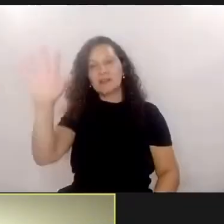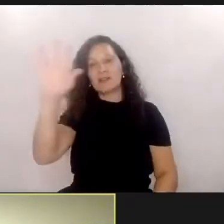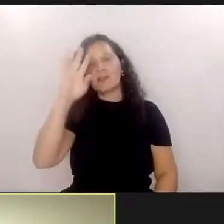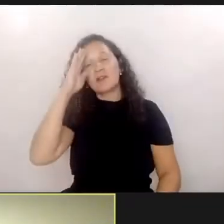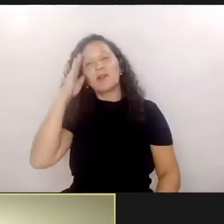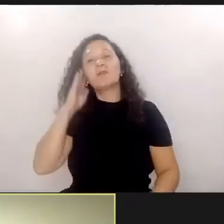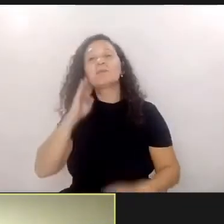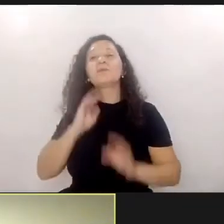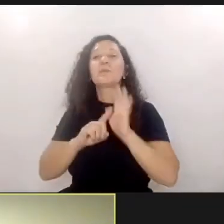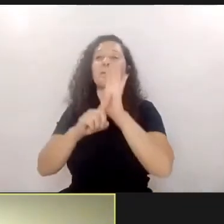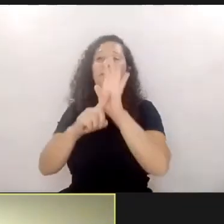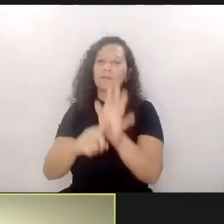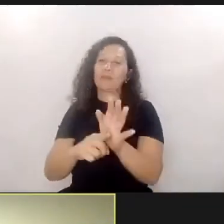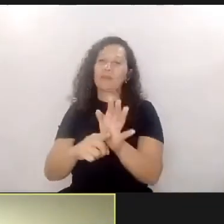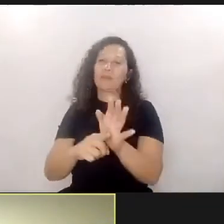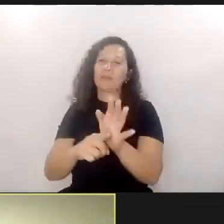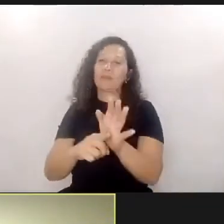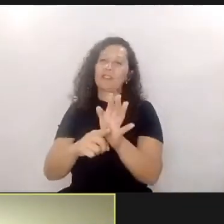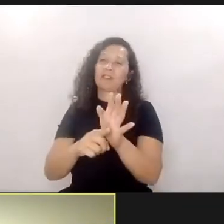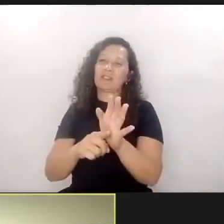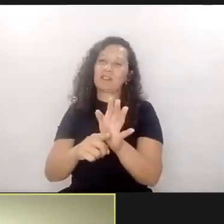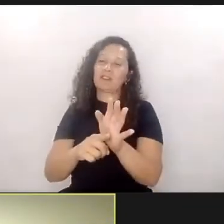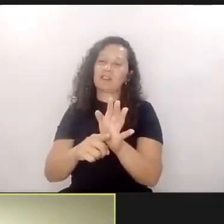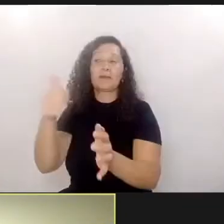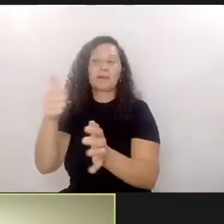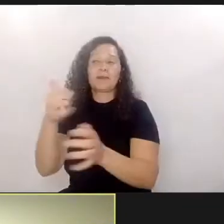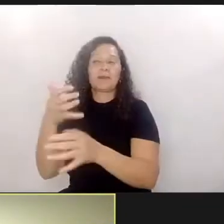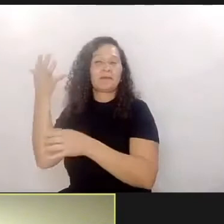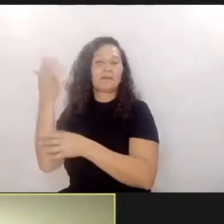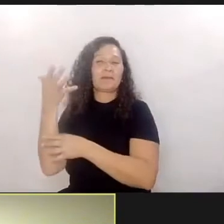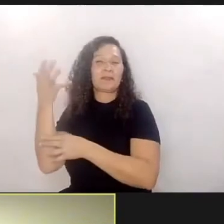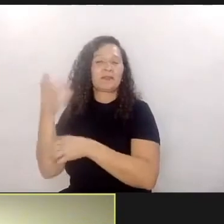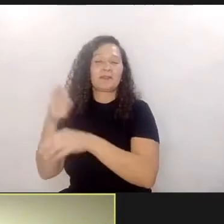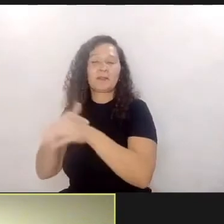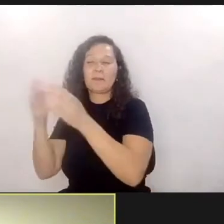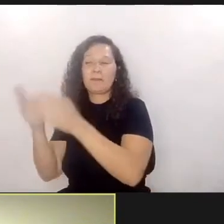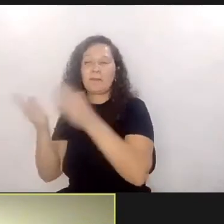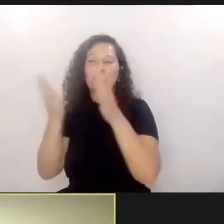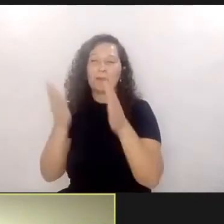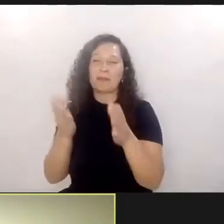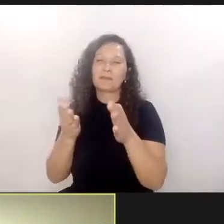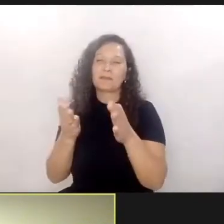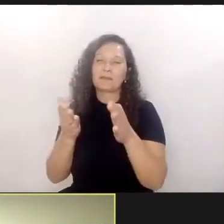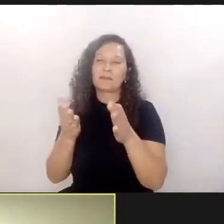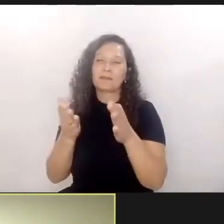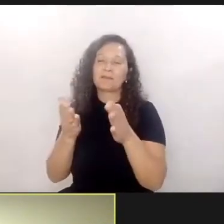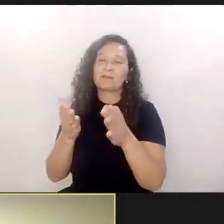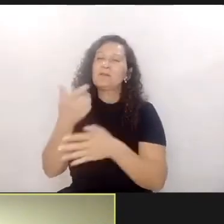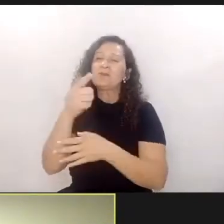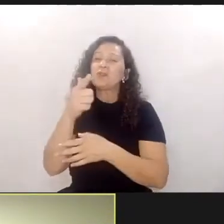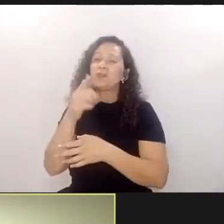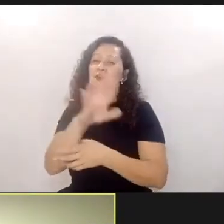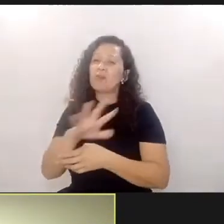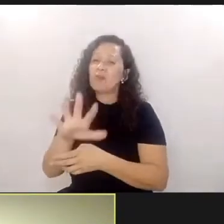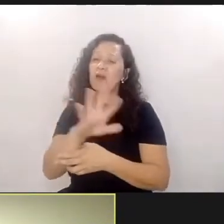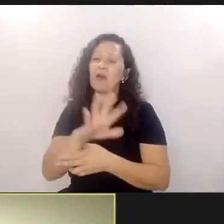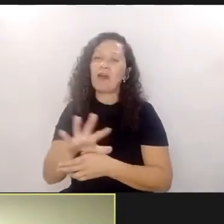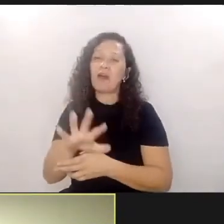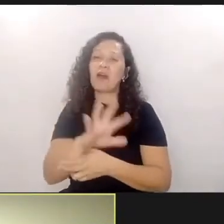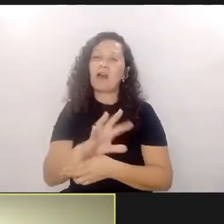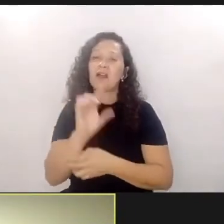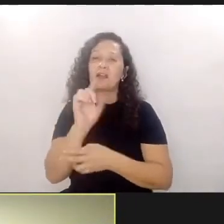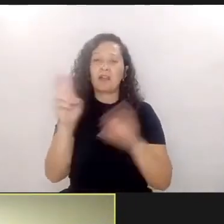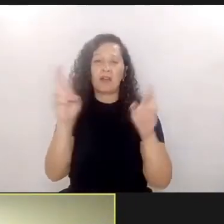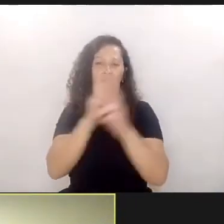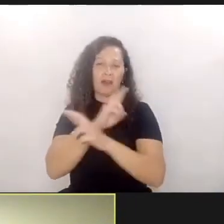apresentada na primeira parte da palestra não tem um espelhamento / relação com a globalização citada